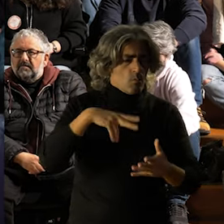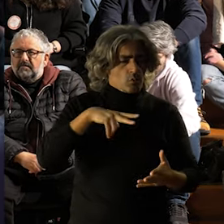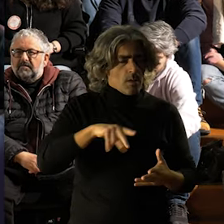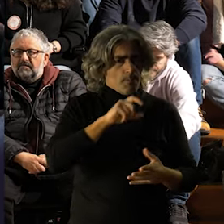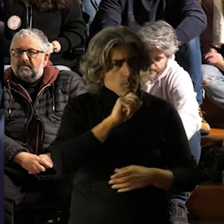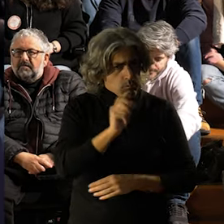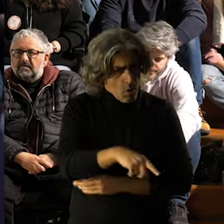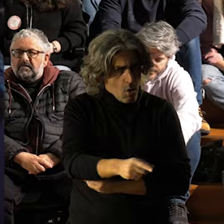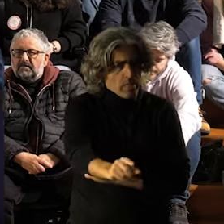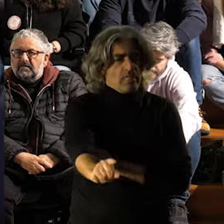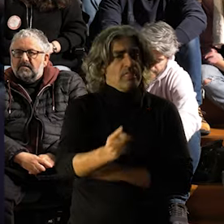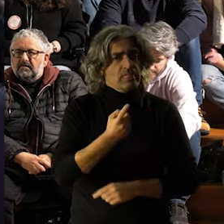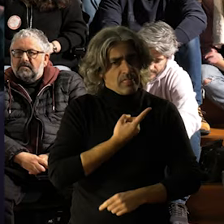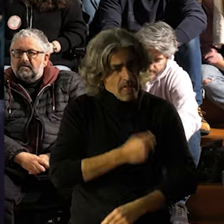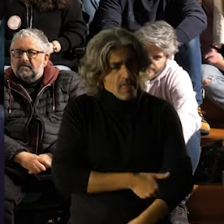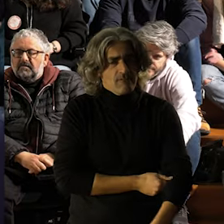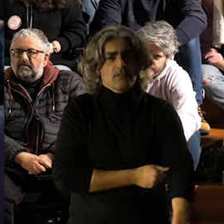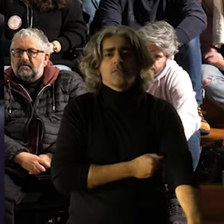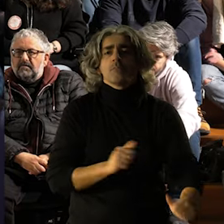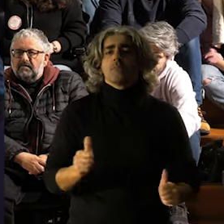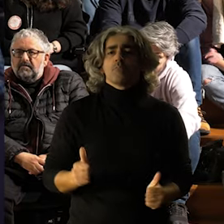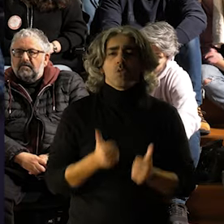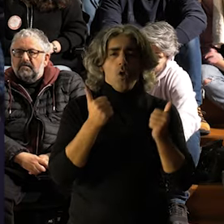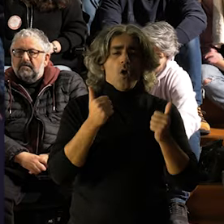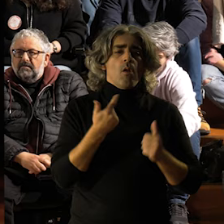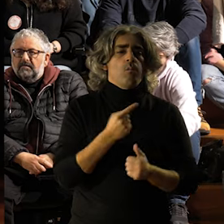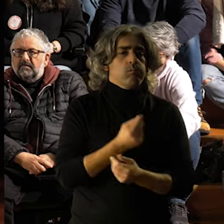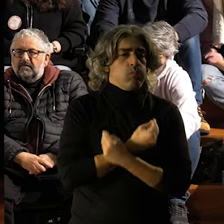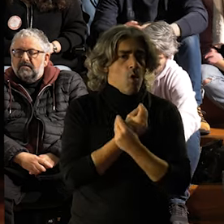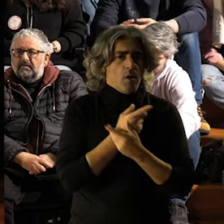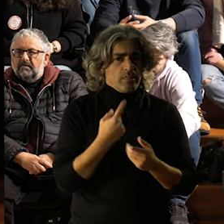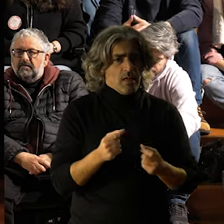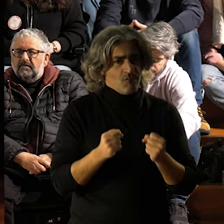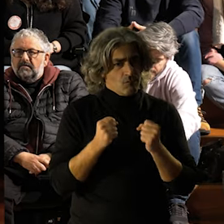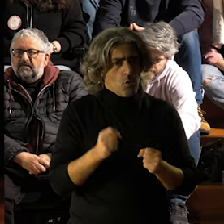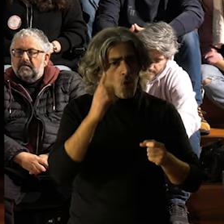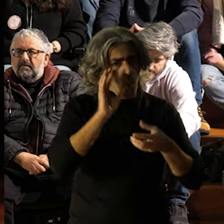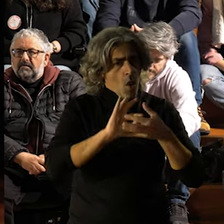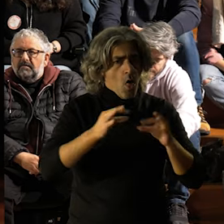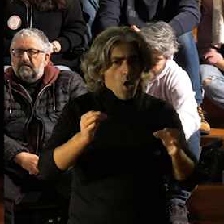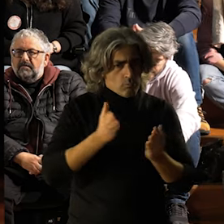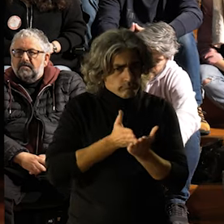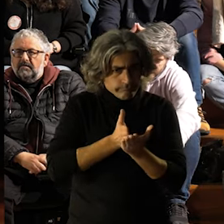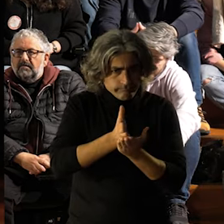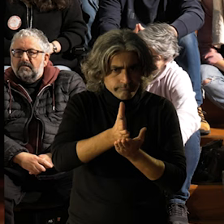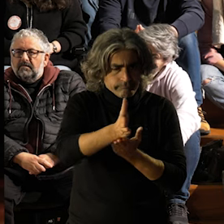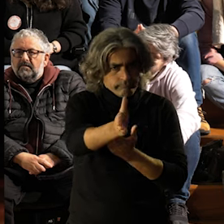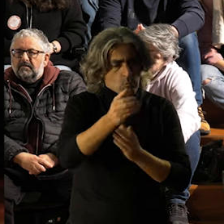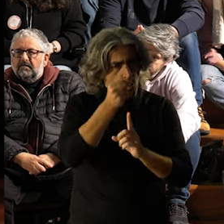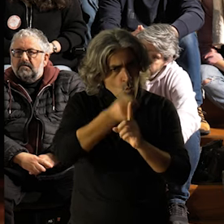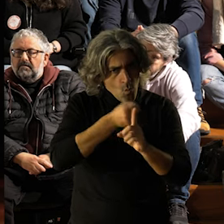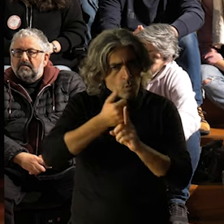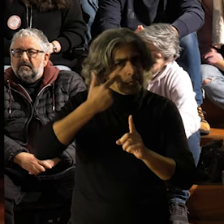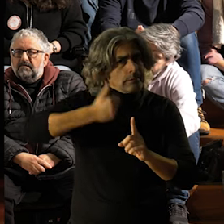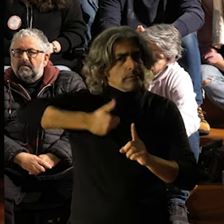pode e deve estar muito melhor, e como o Bloco de Esquerda tem a força da coerência e a força da luta pela